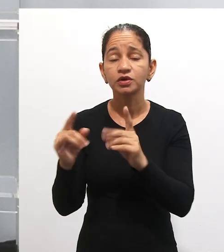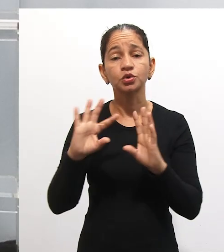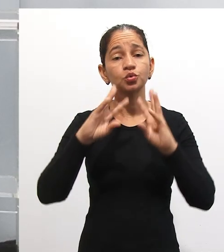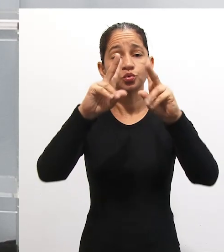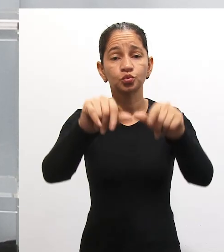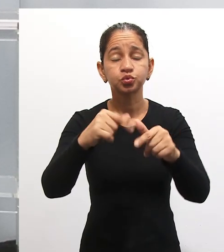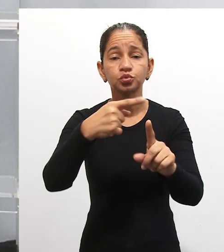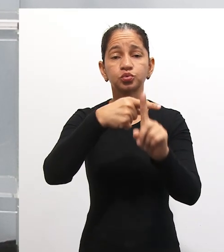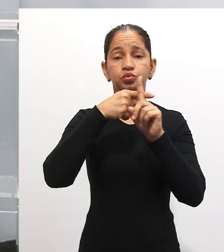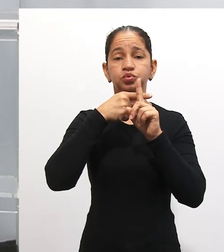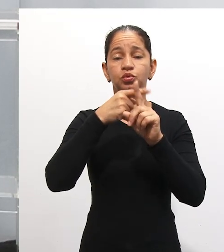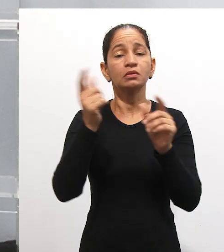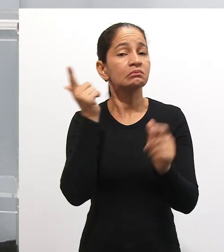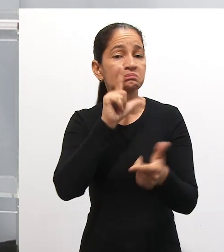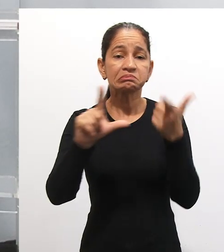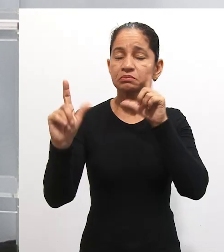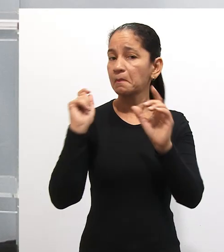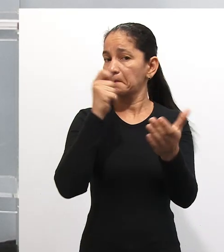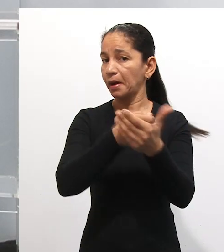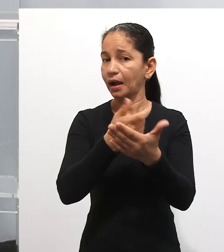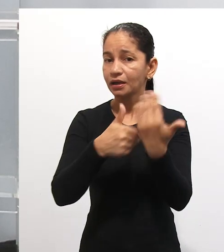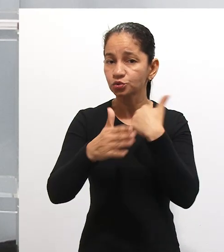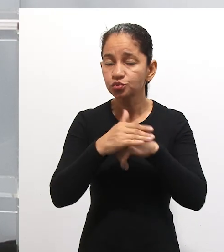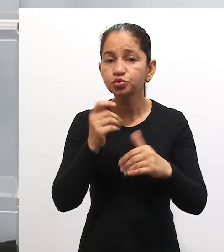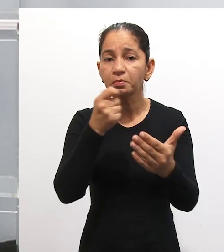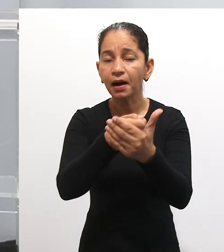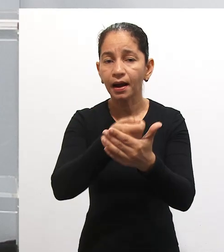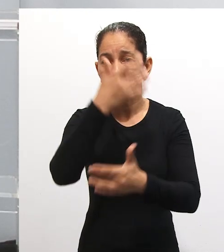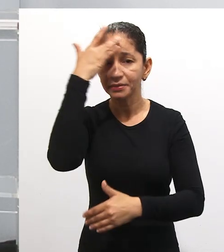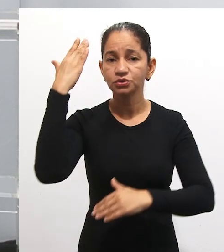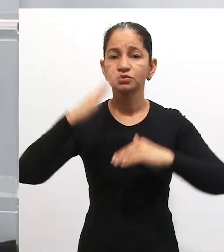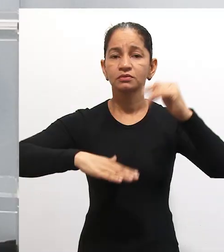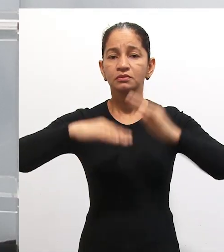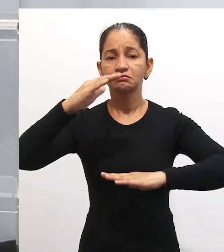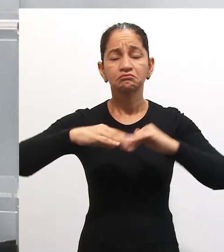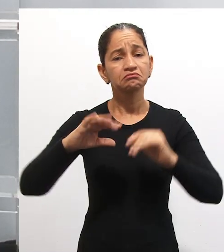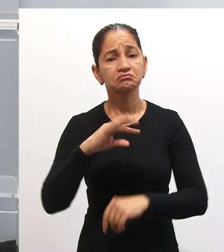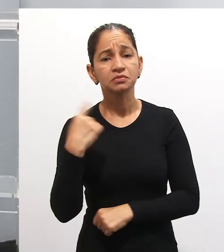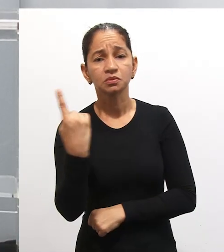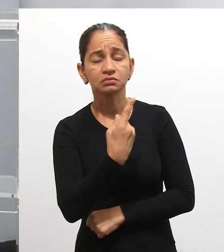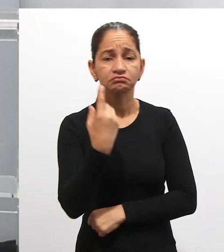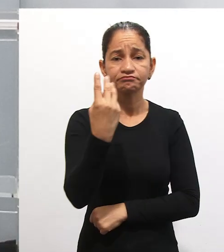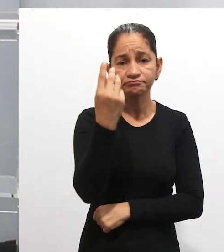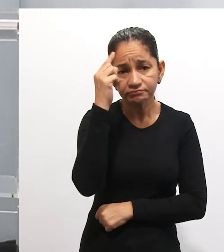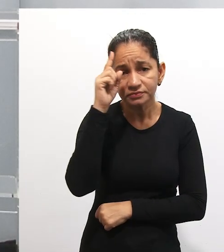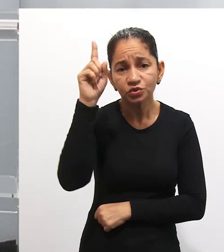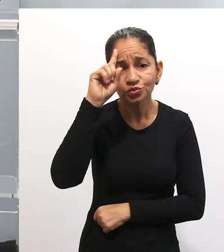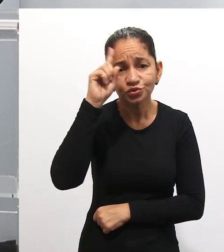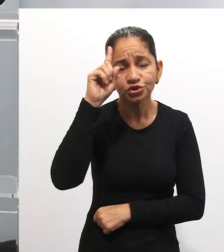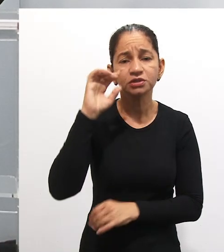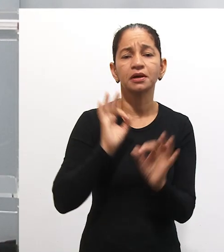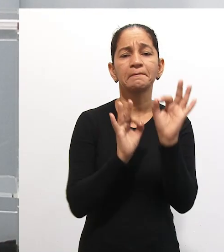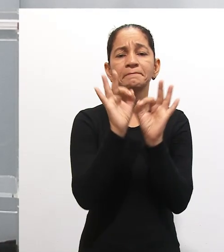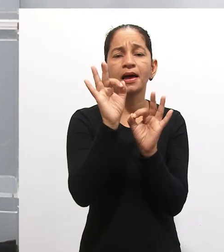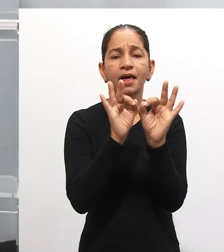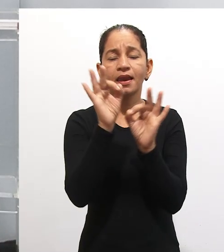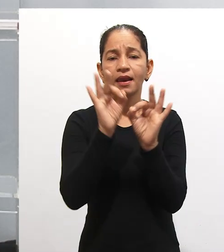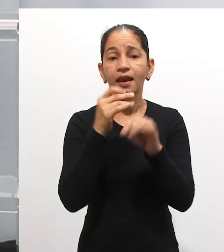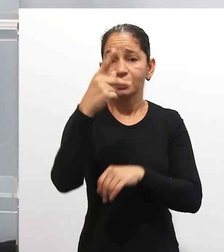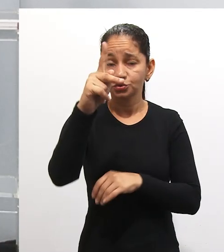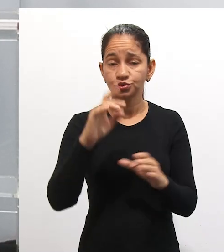seus resultados econômicos, está conseguindo pagar as despesas, mas se você incorporar a rotina dessa pequena